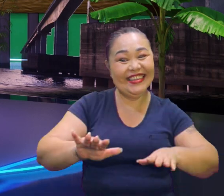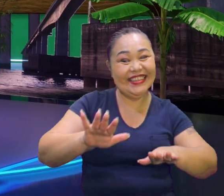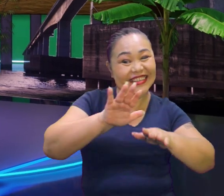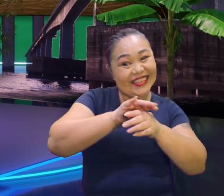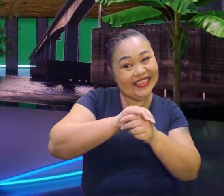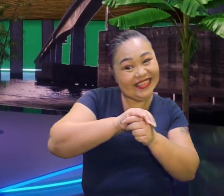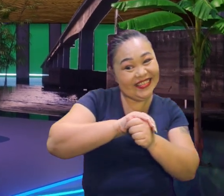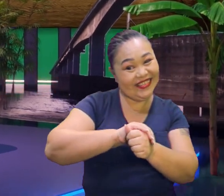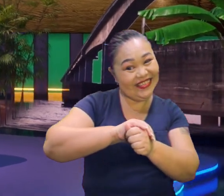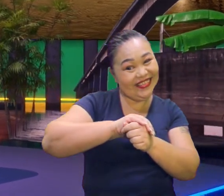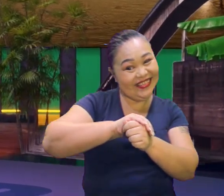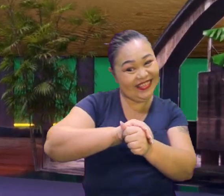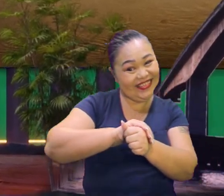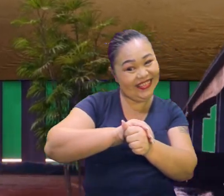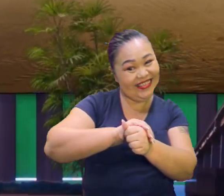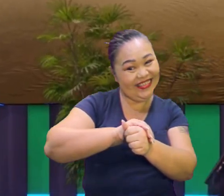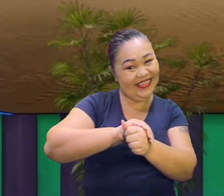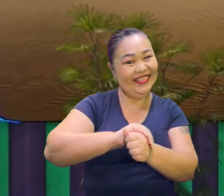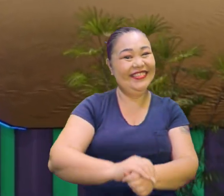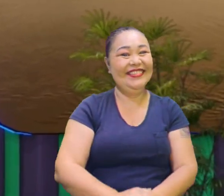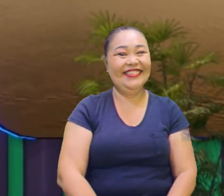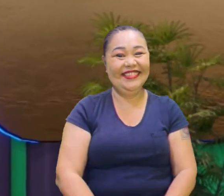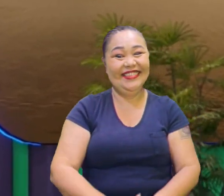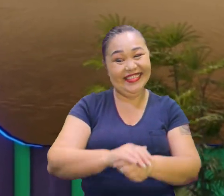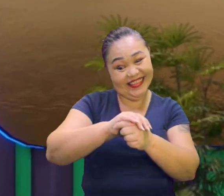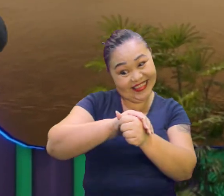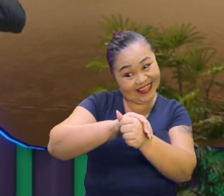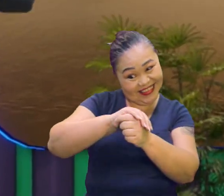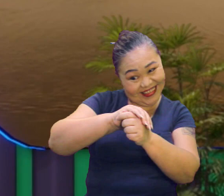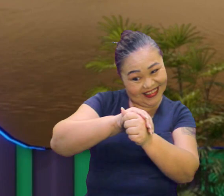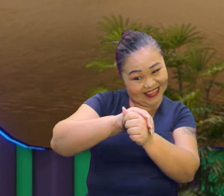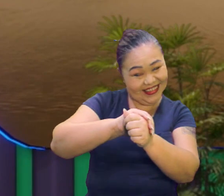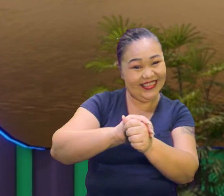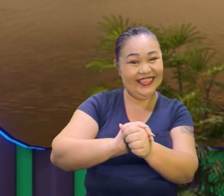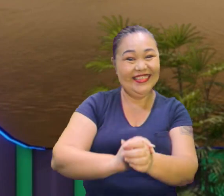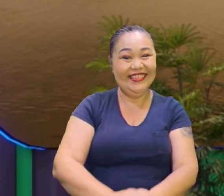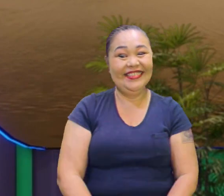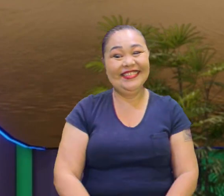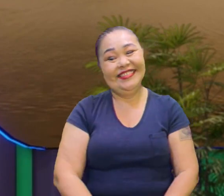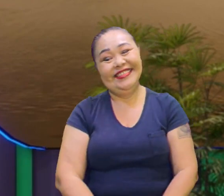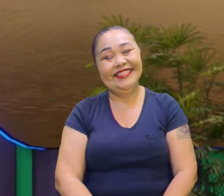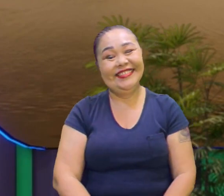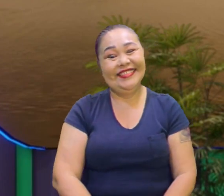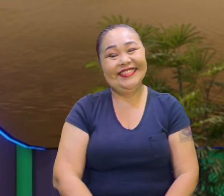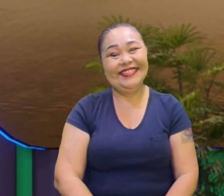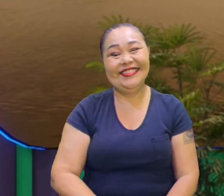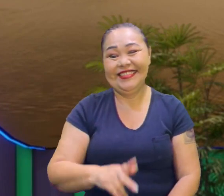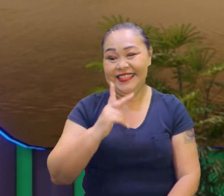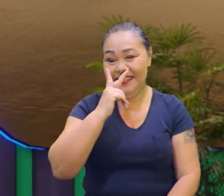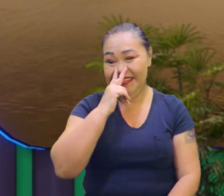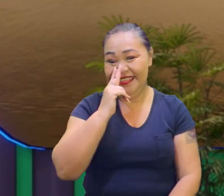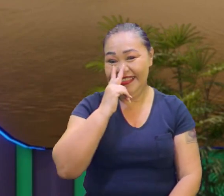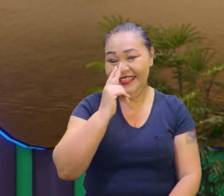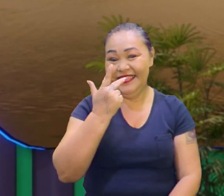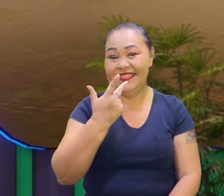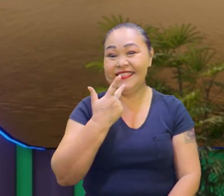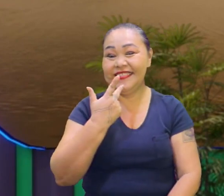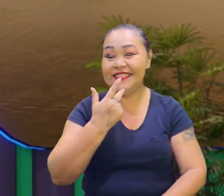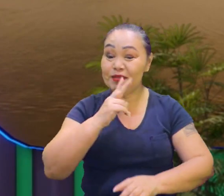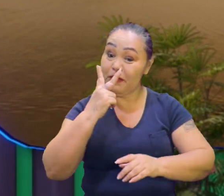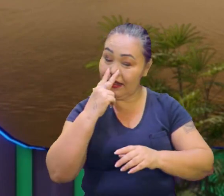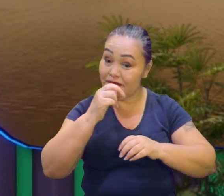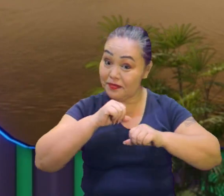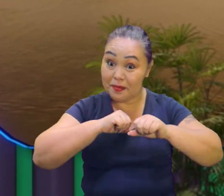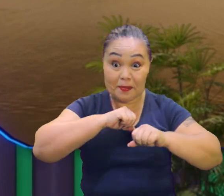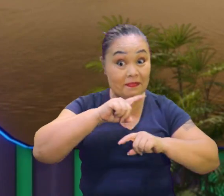do jabuti. Aí sim, o jabuti. Olha só, hein? Parece que a gente está querendo dizer que você seja